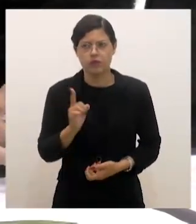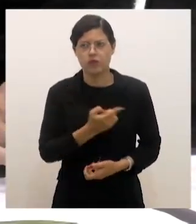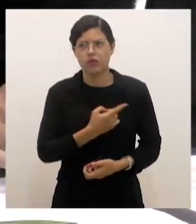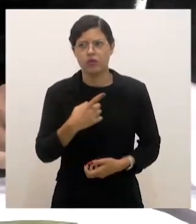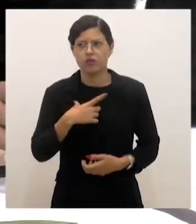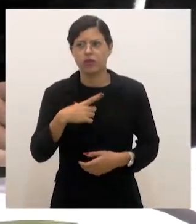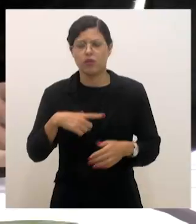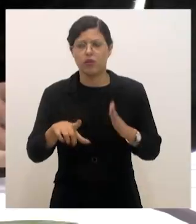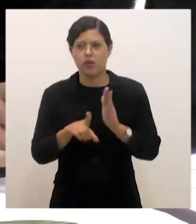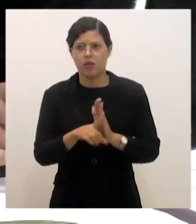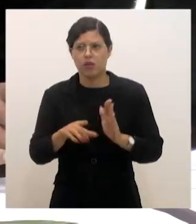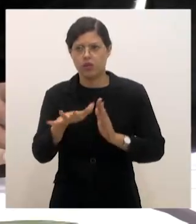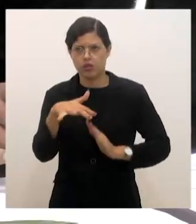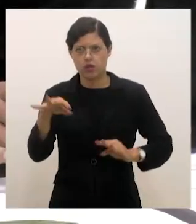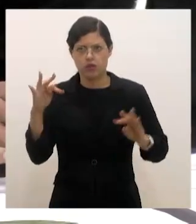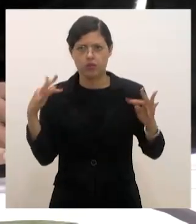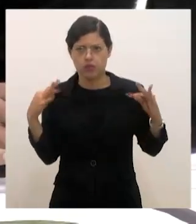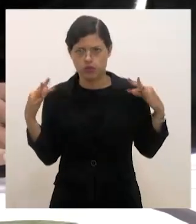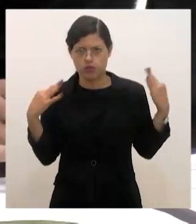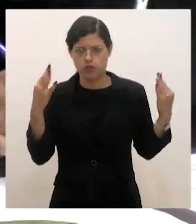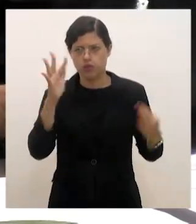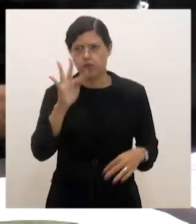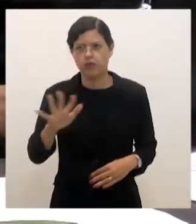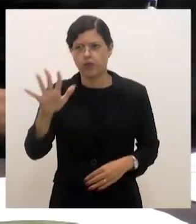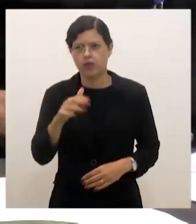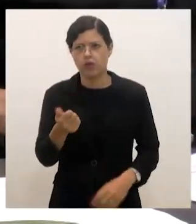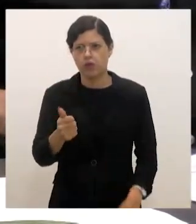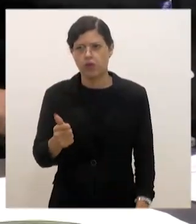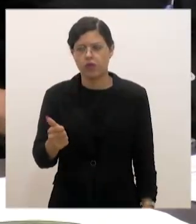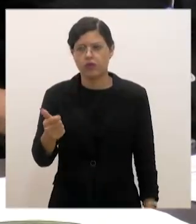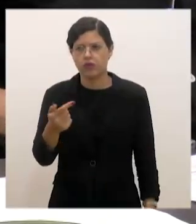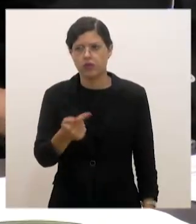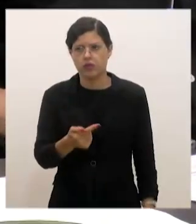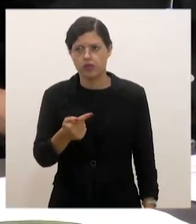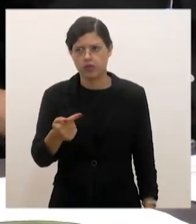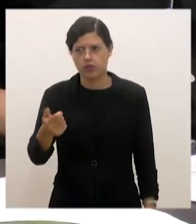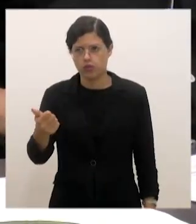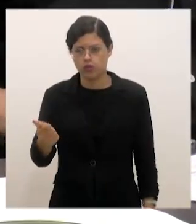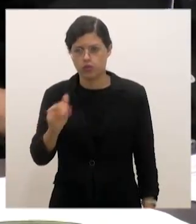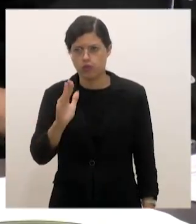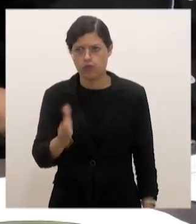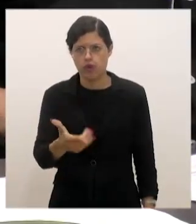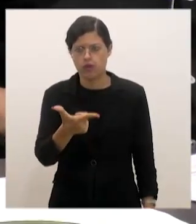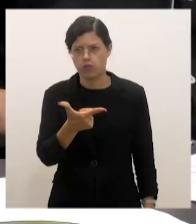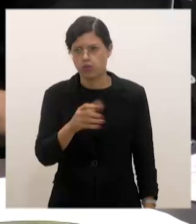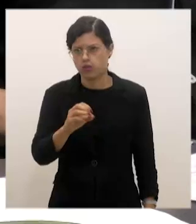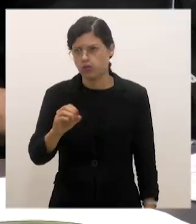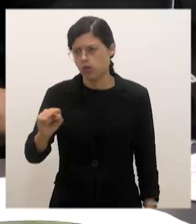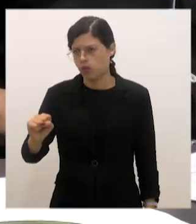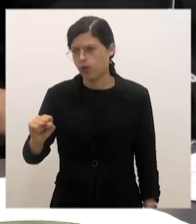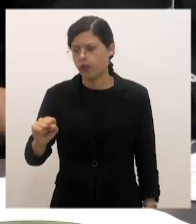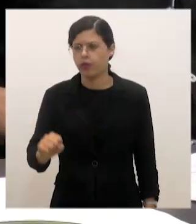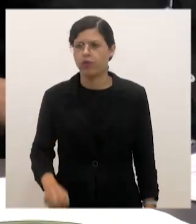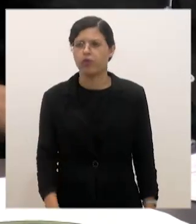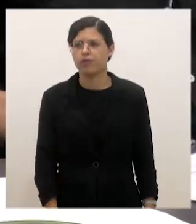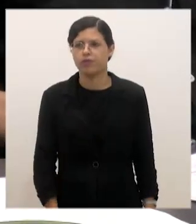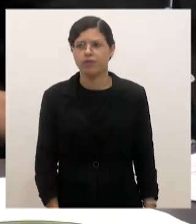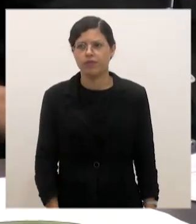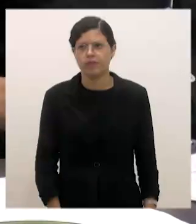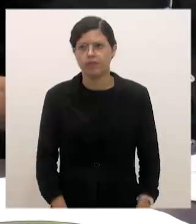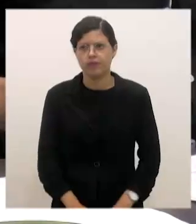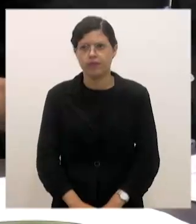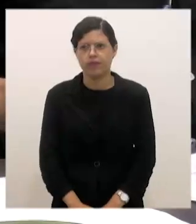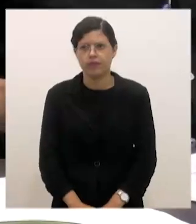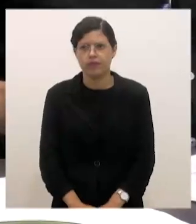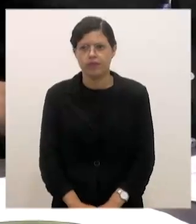do Turismo, federal, claro, a 11771 de 2008. Bom,